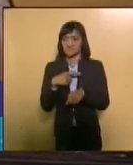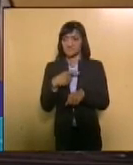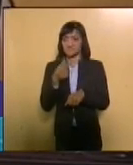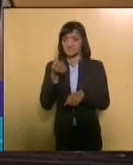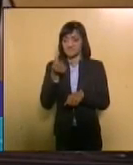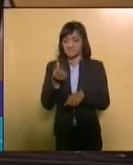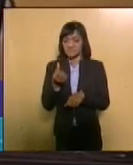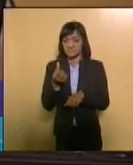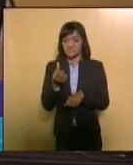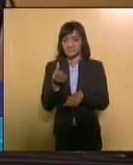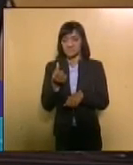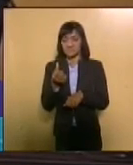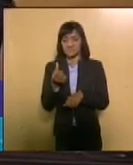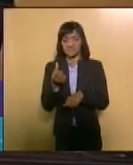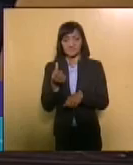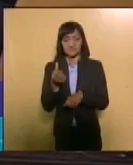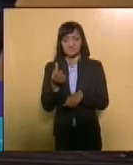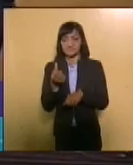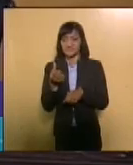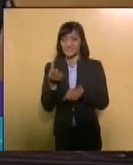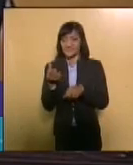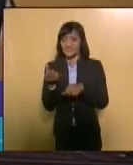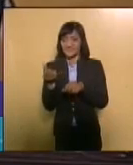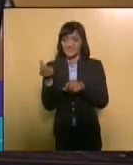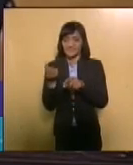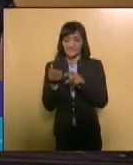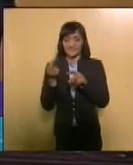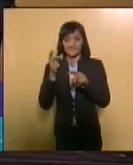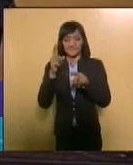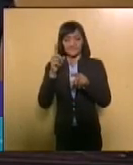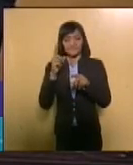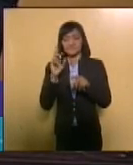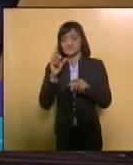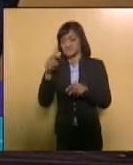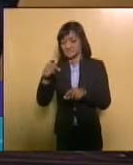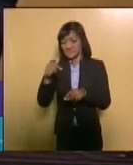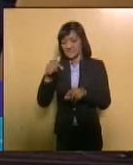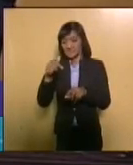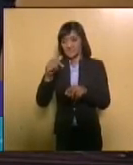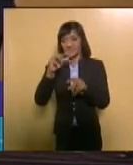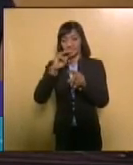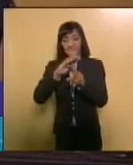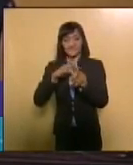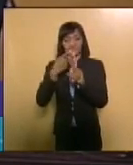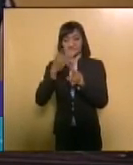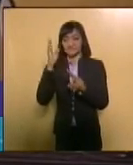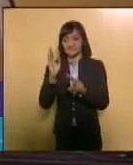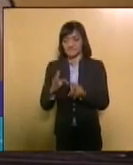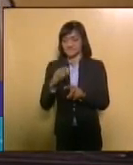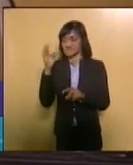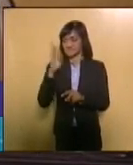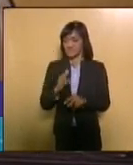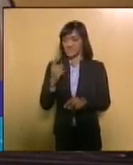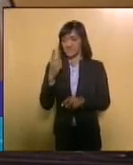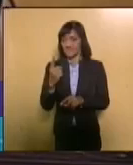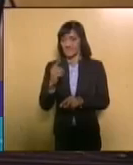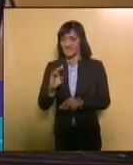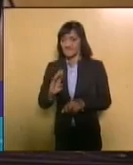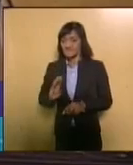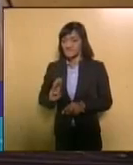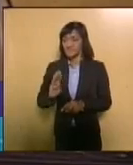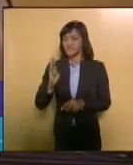vezes a população do Brasil tá já atingiu segundo o relato que nos foi passado 1 bilhão